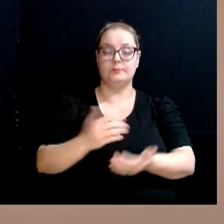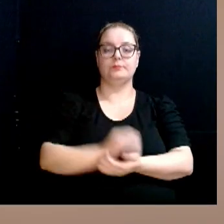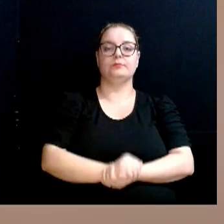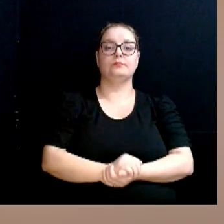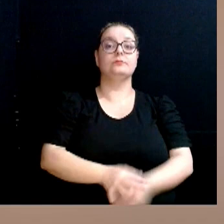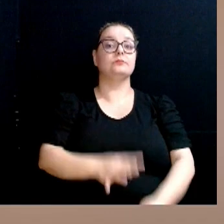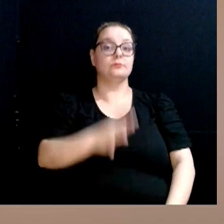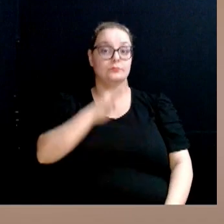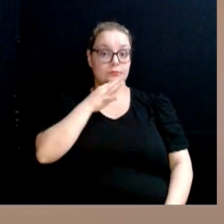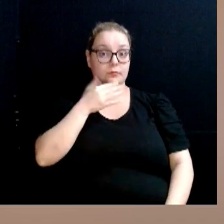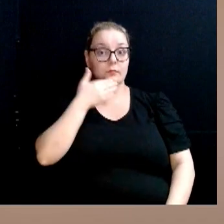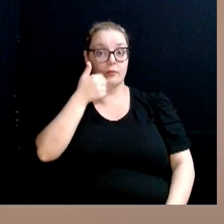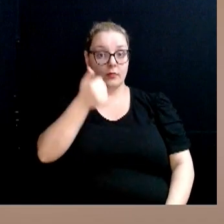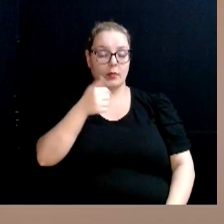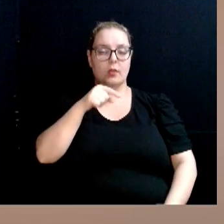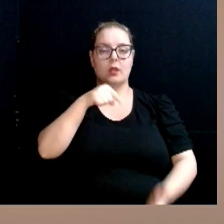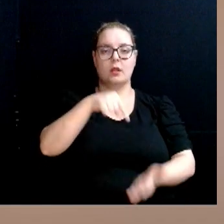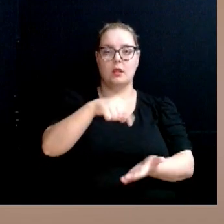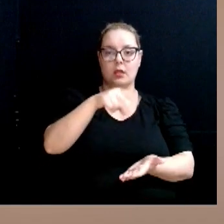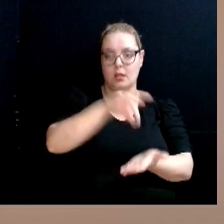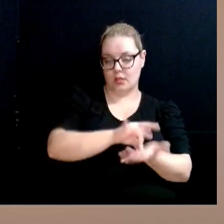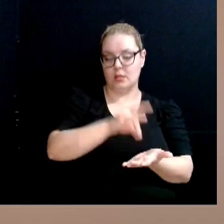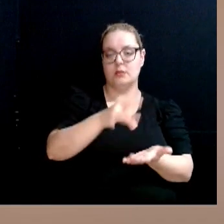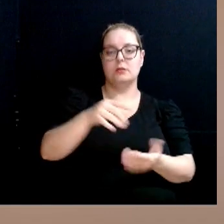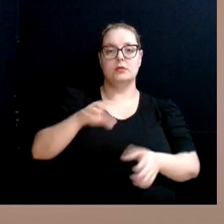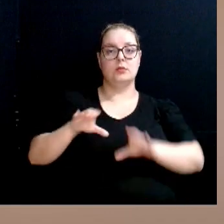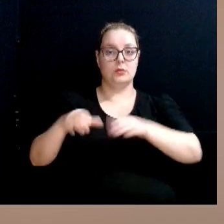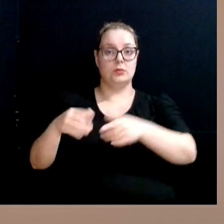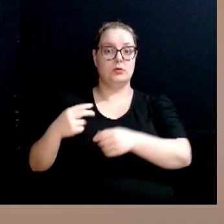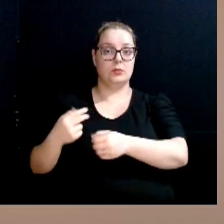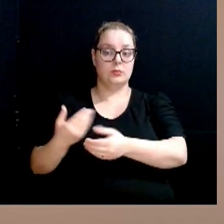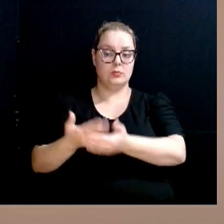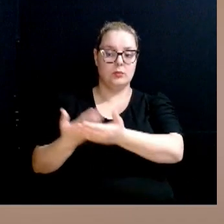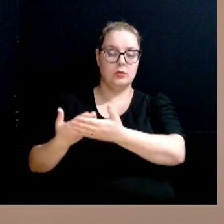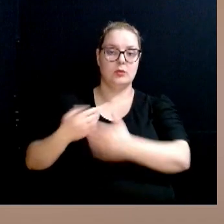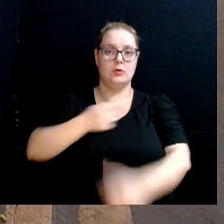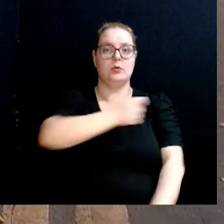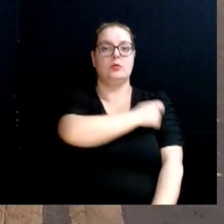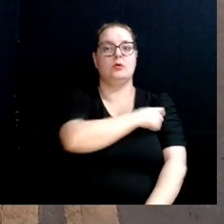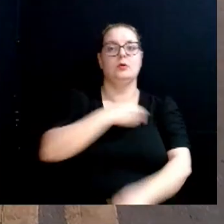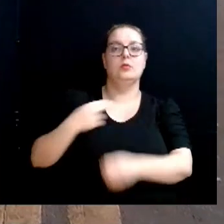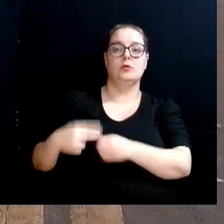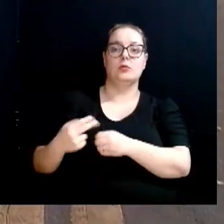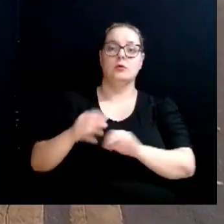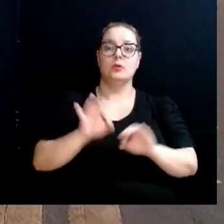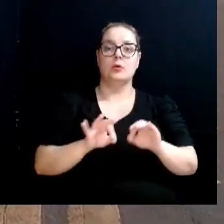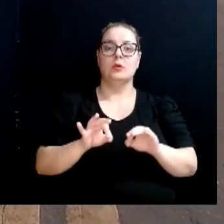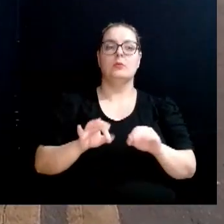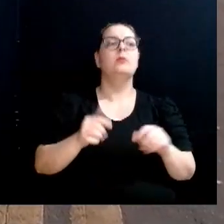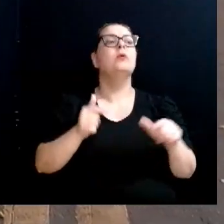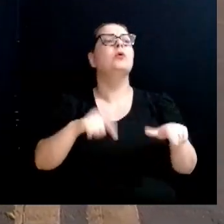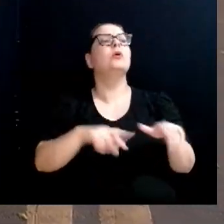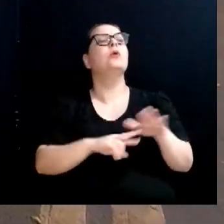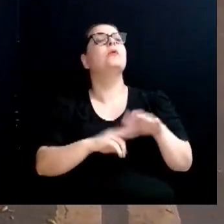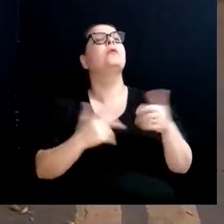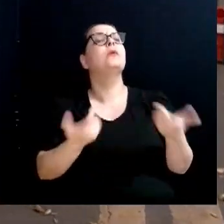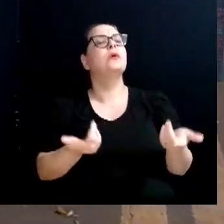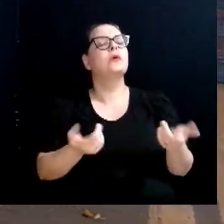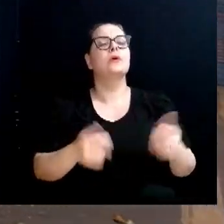essa realidade que um grupo de estudantes da Unicamp criou o projeto Cadê a Feira? A iniciativa surgiu